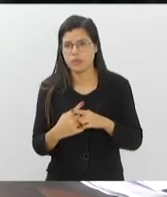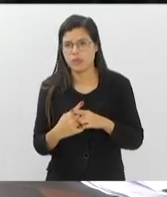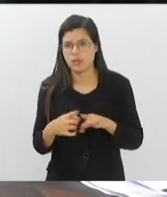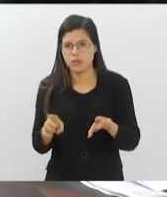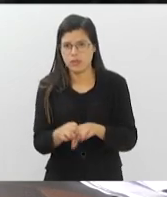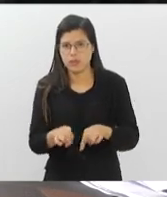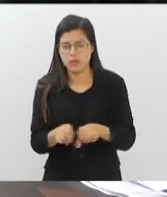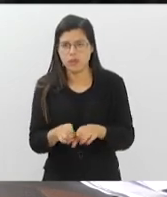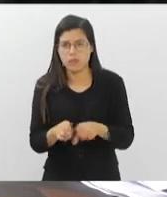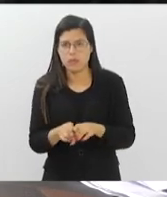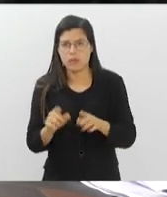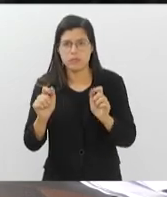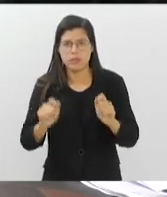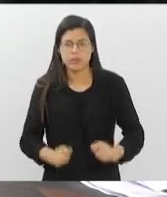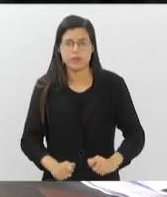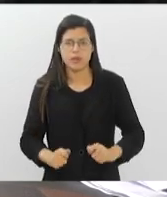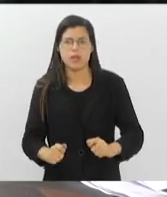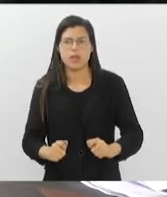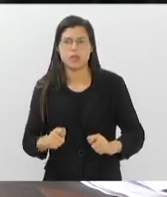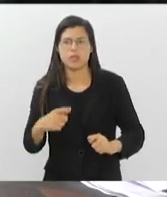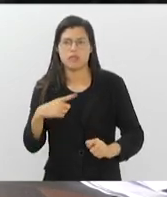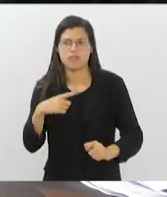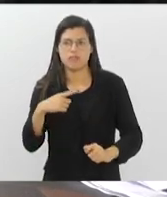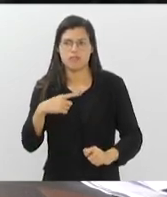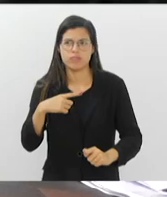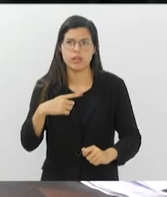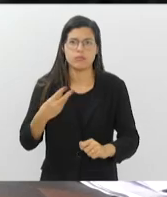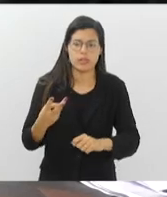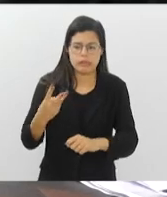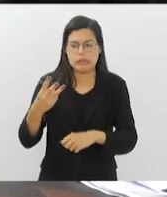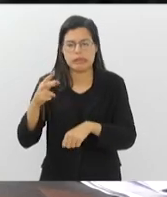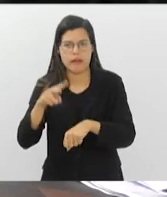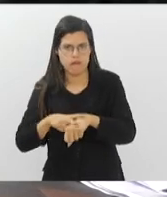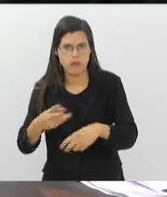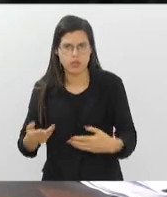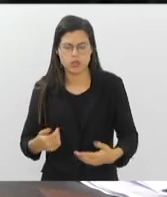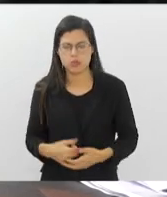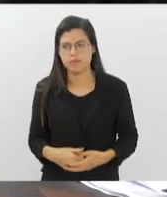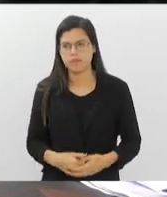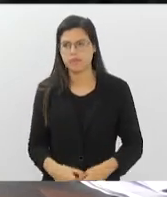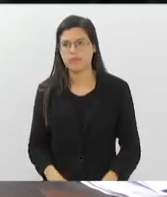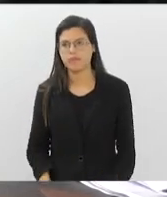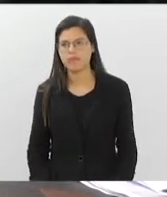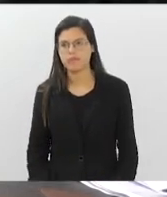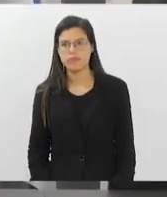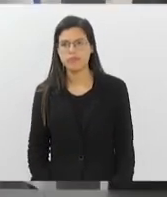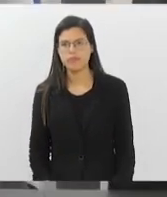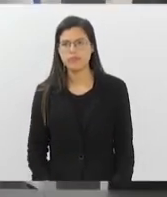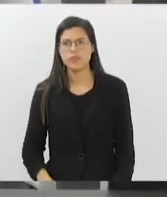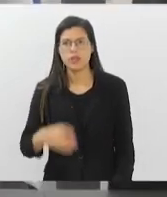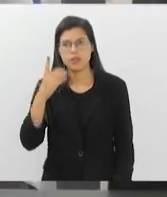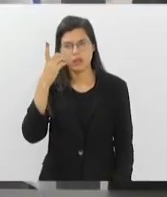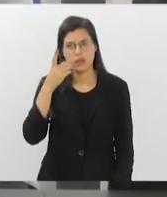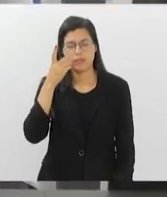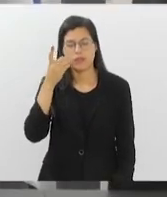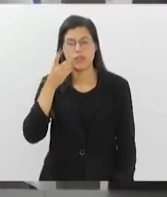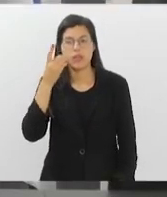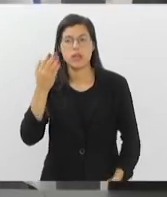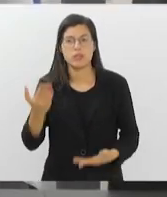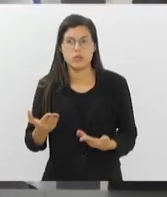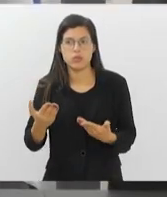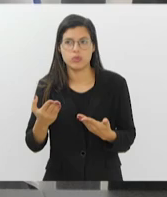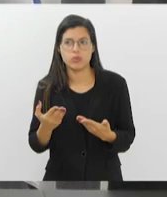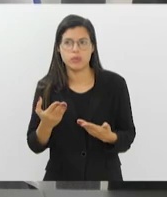ter essa terceira. Então, só para nos unirmos também, deputado, nesse front. Não obstante a atuação da